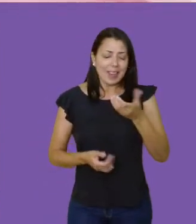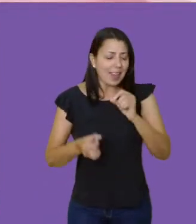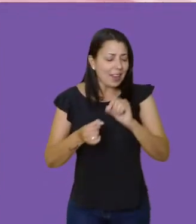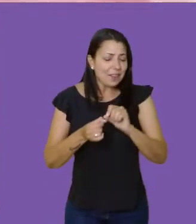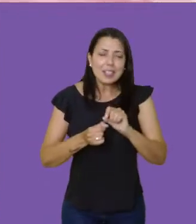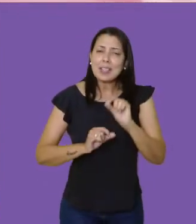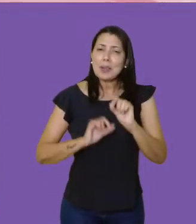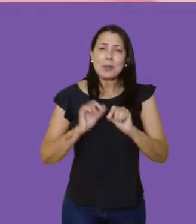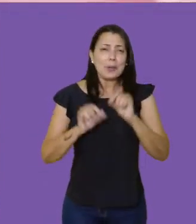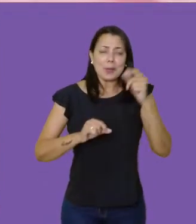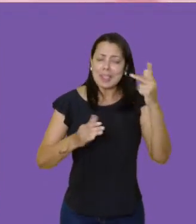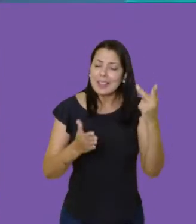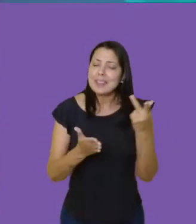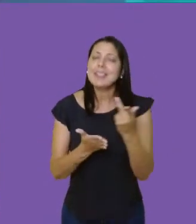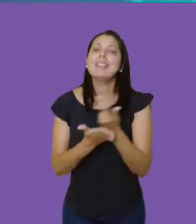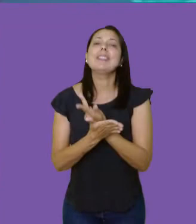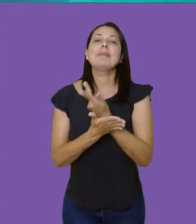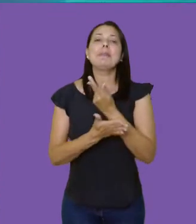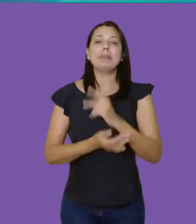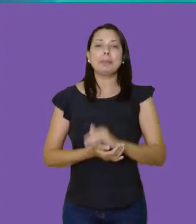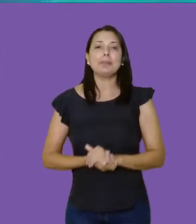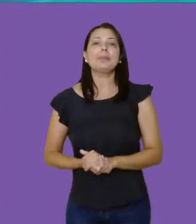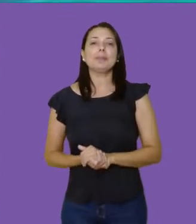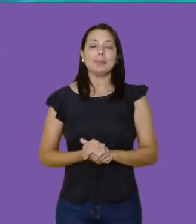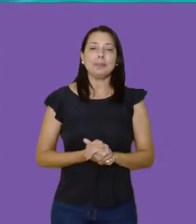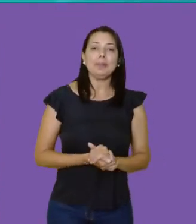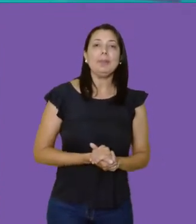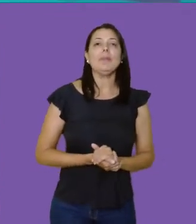fazer acontecer.